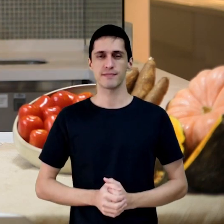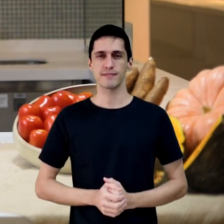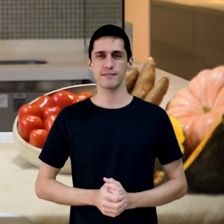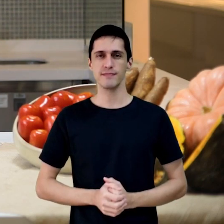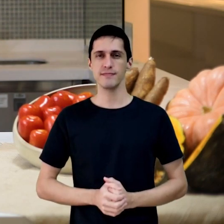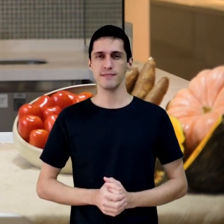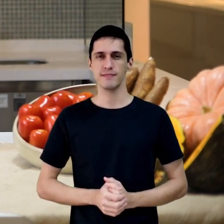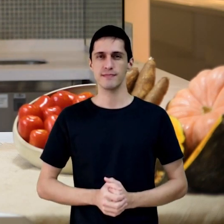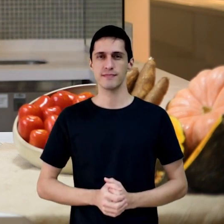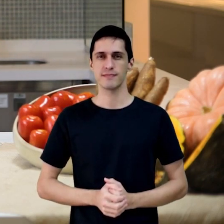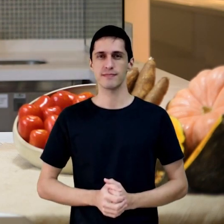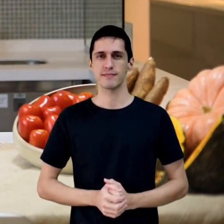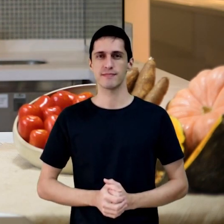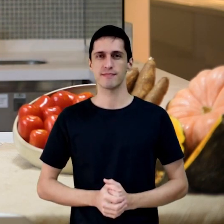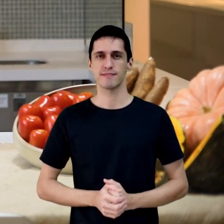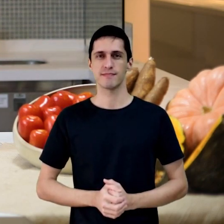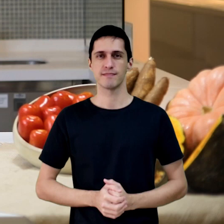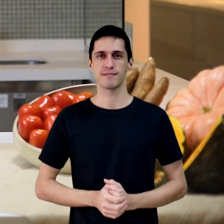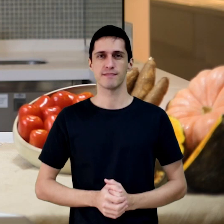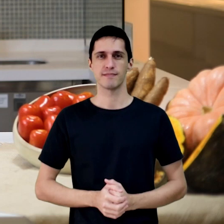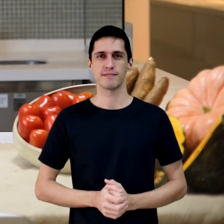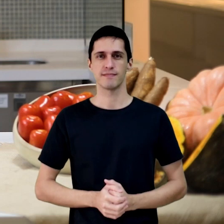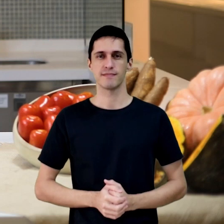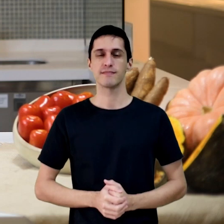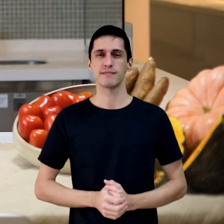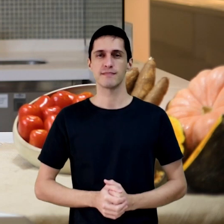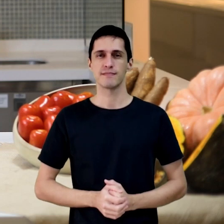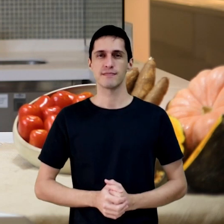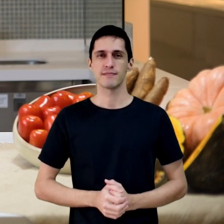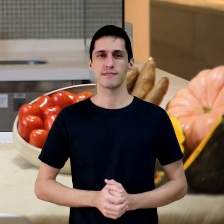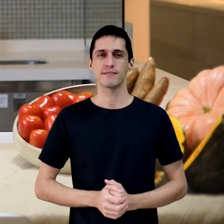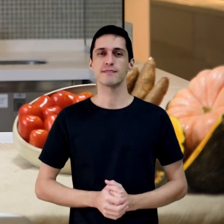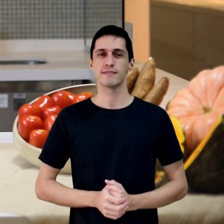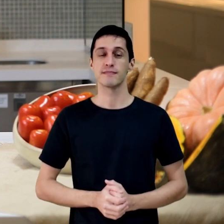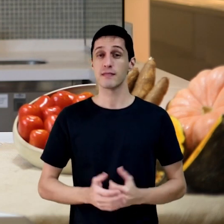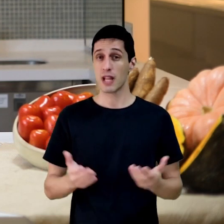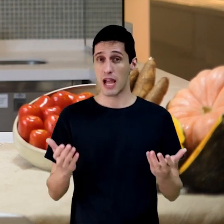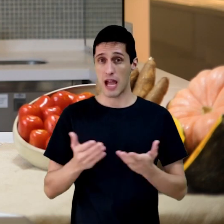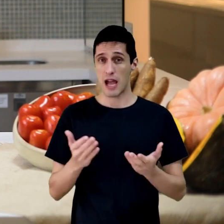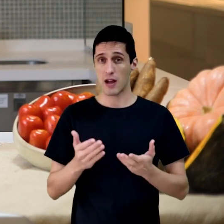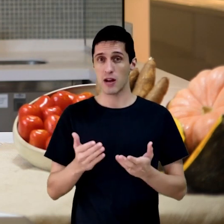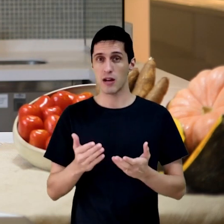Dá aquela refogada aqui no alho. Vem aqui agora com a cebola.